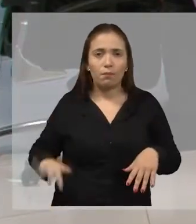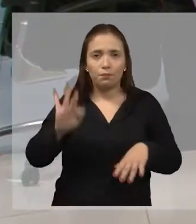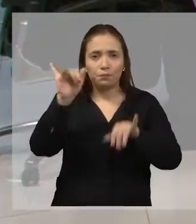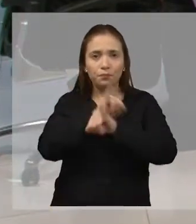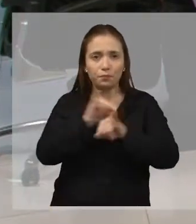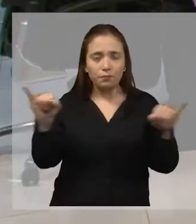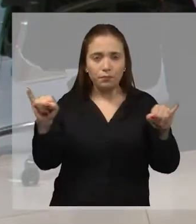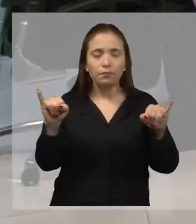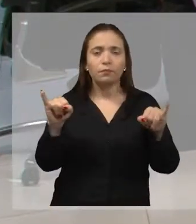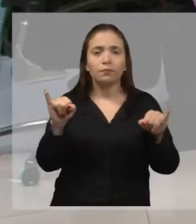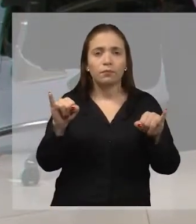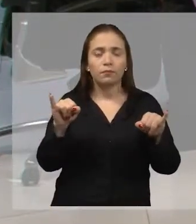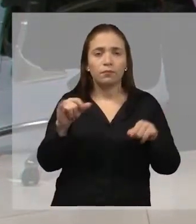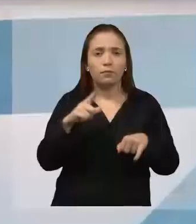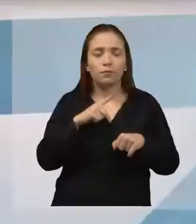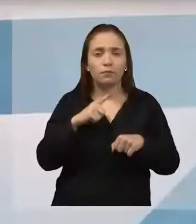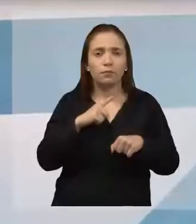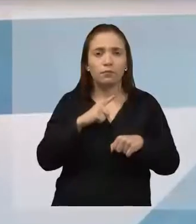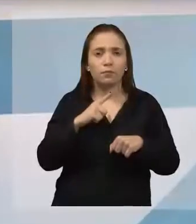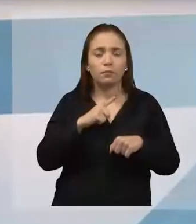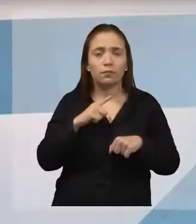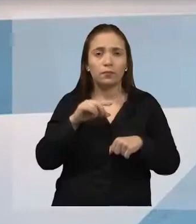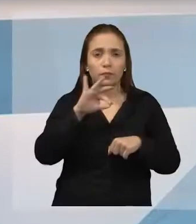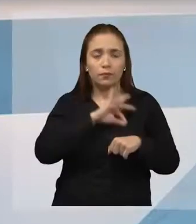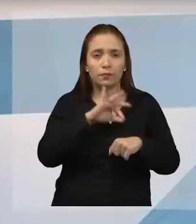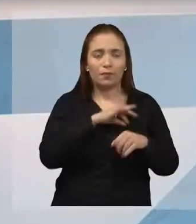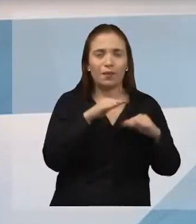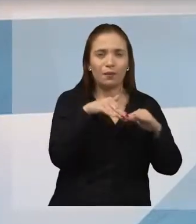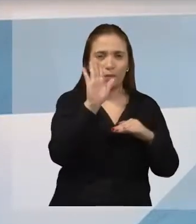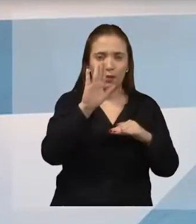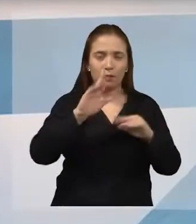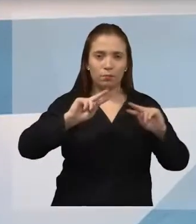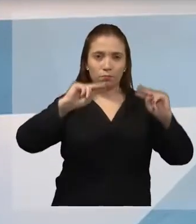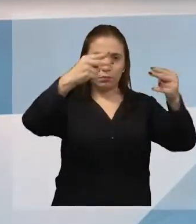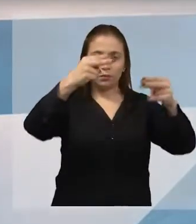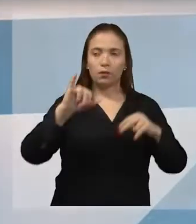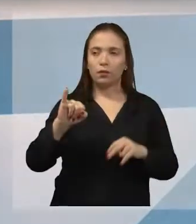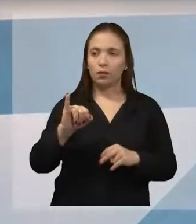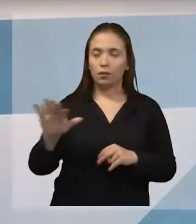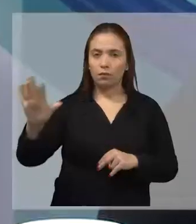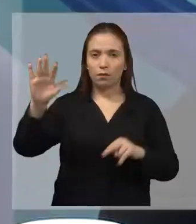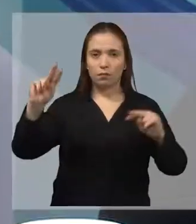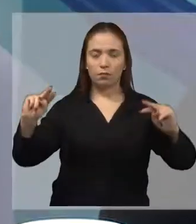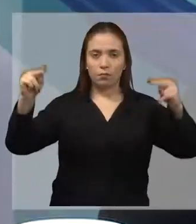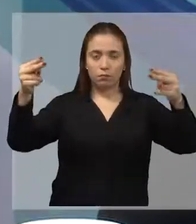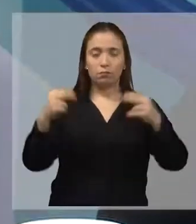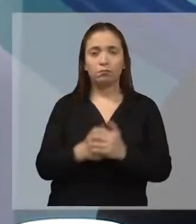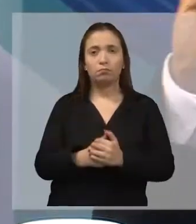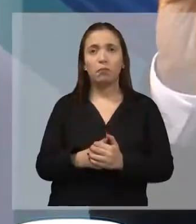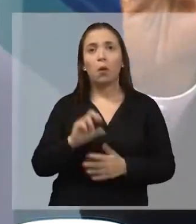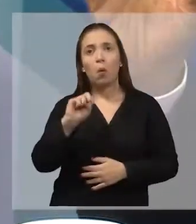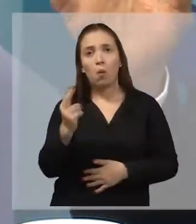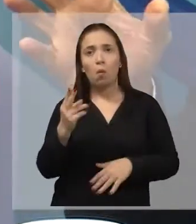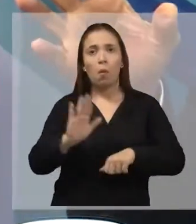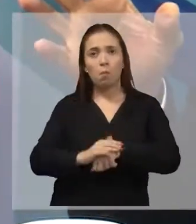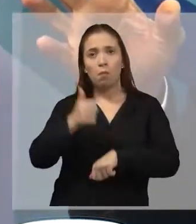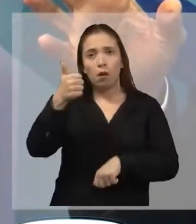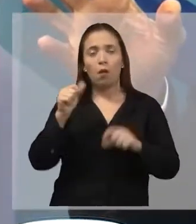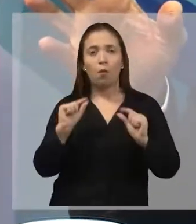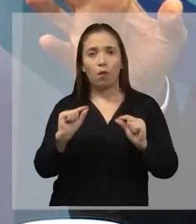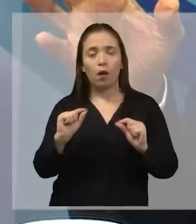vai tender a desaparecer praticamente. Como é que a gente vai manter até o seu final? Discussões também. Mais na frente resolve? PPS que